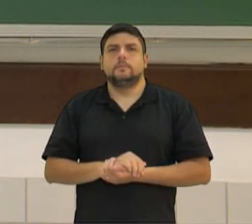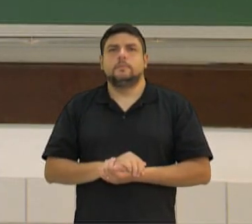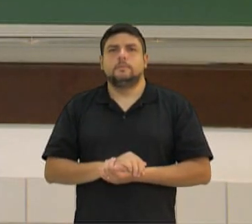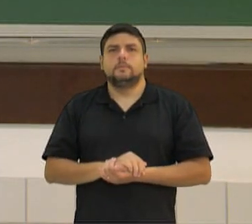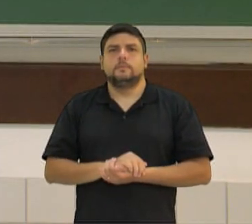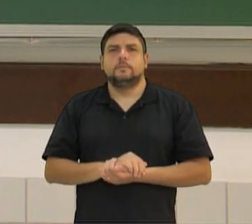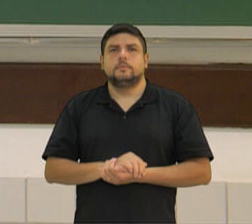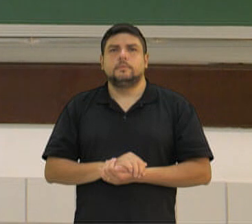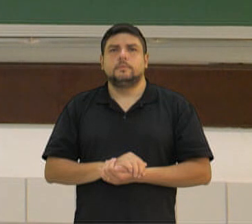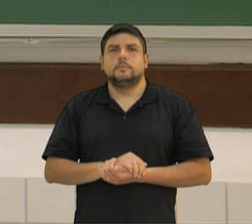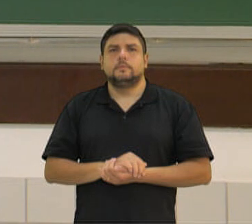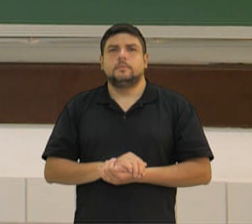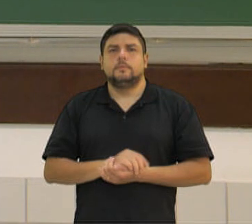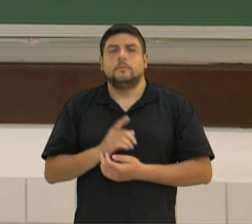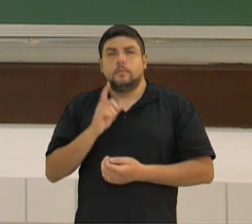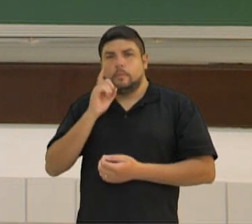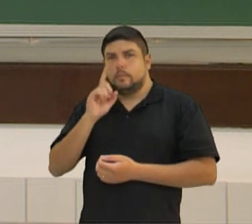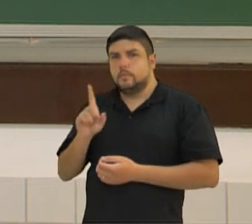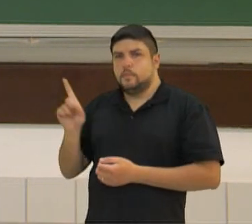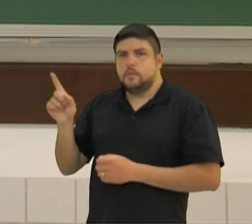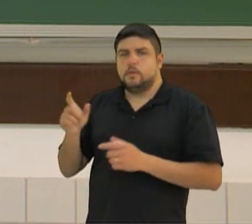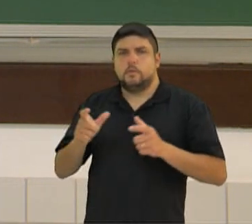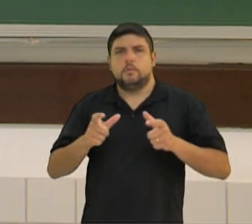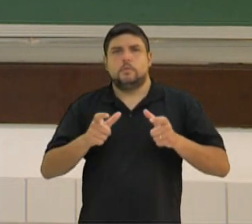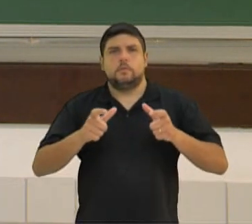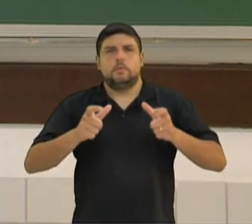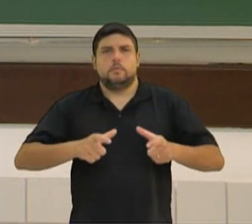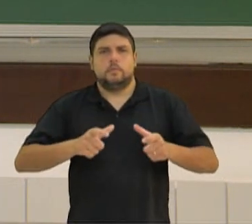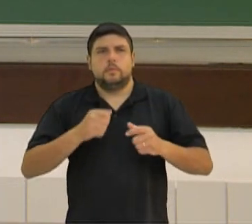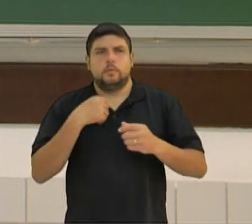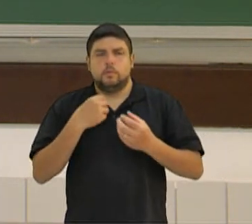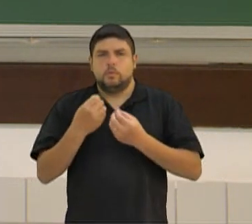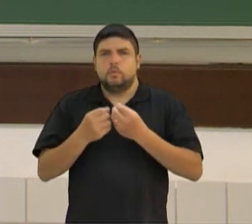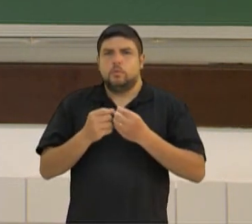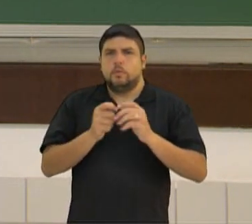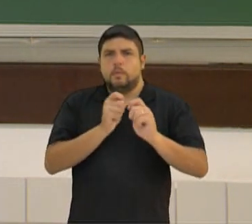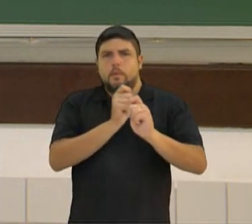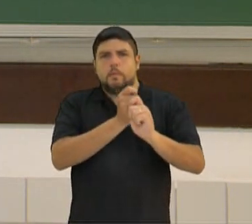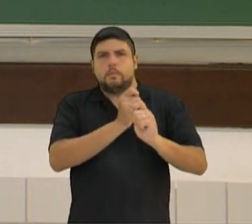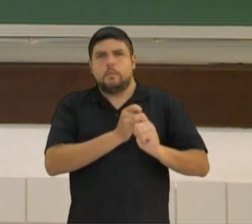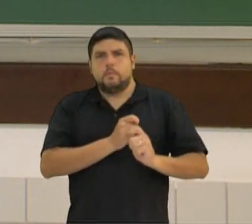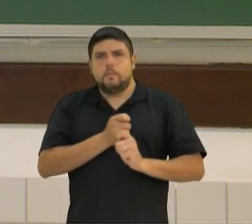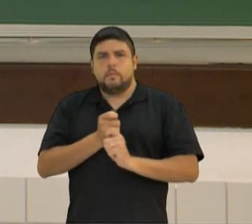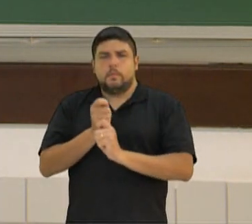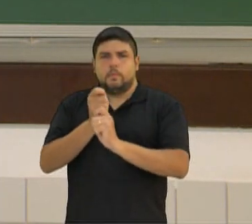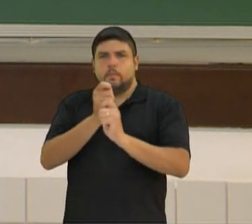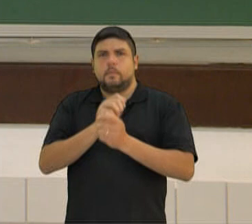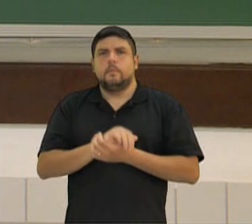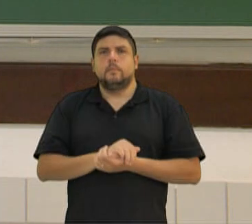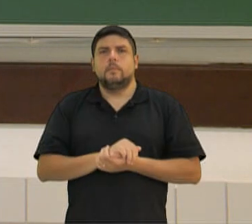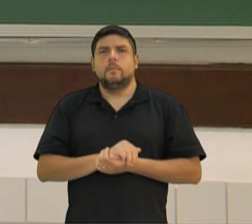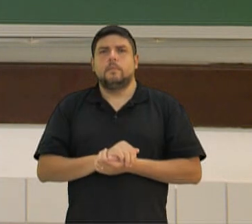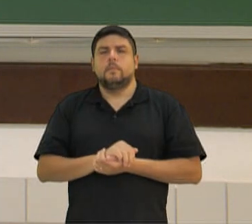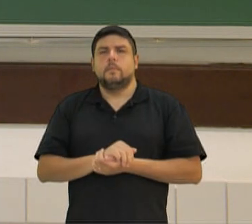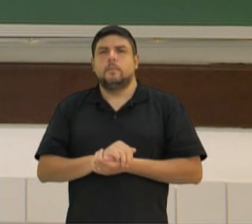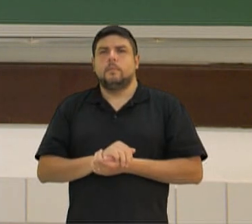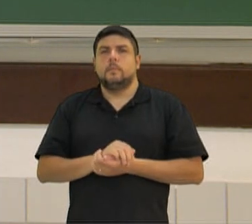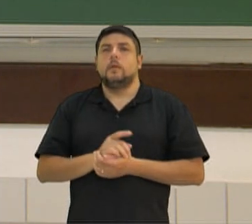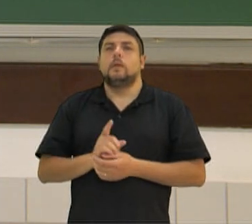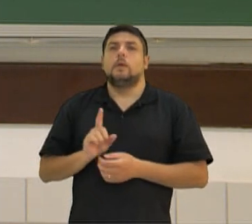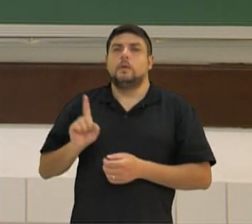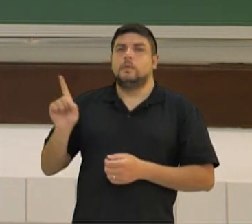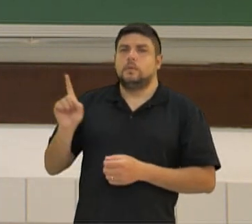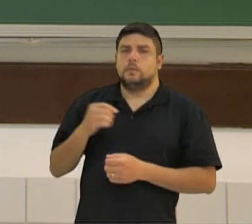Essa é um prato, tá? Com essas incisões, né? Essa produção foi 400